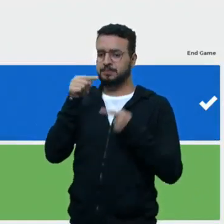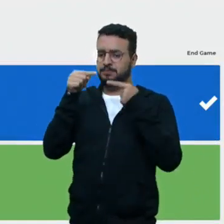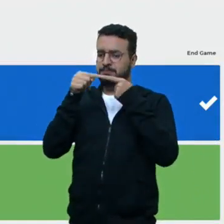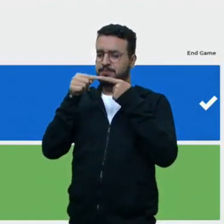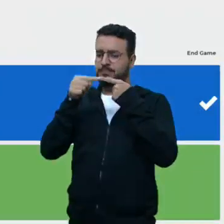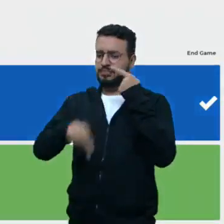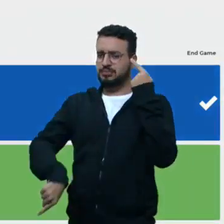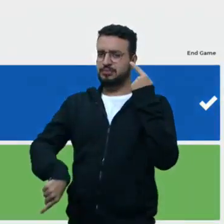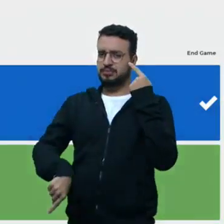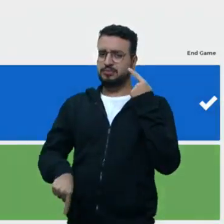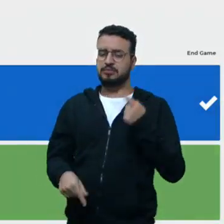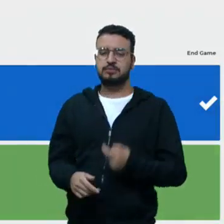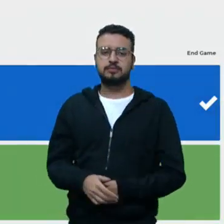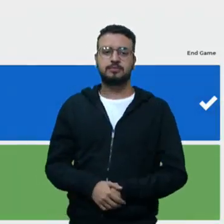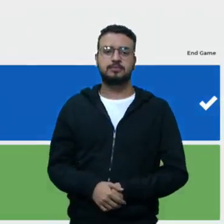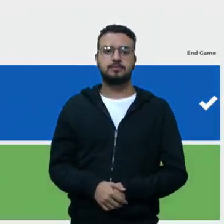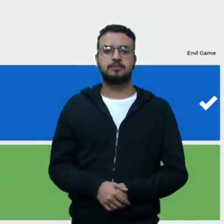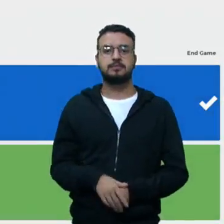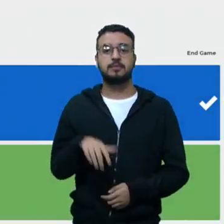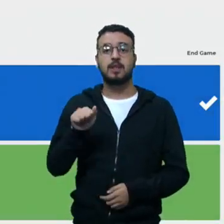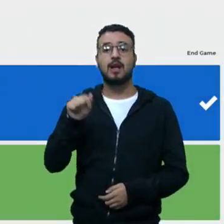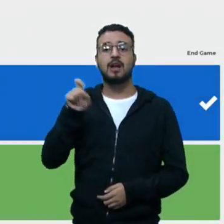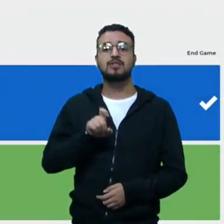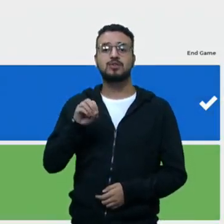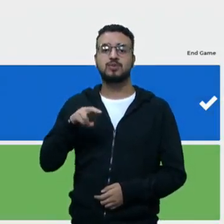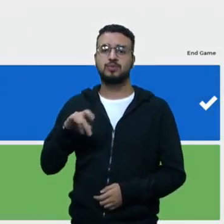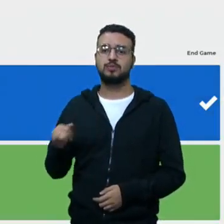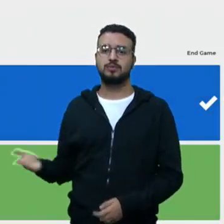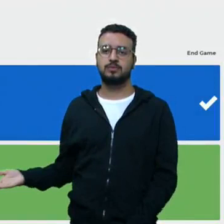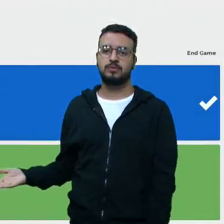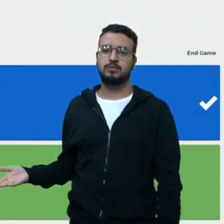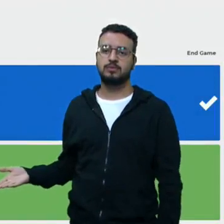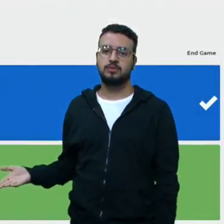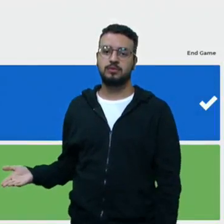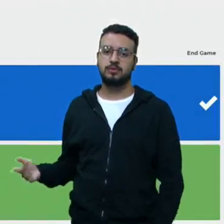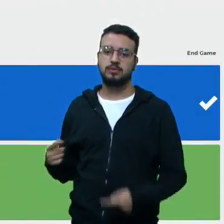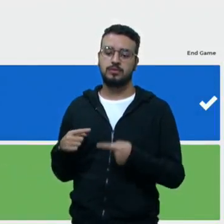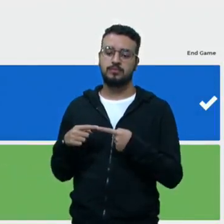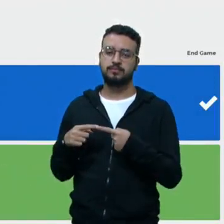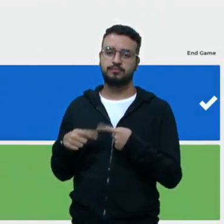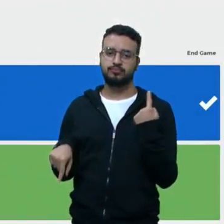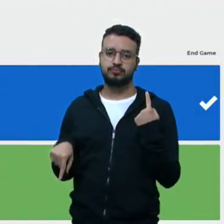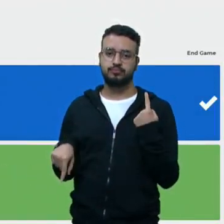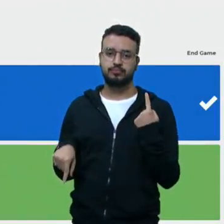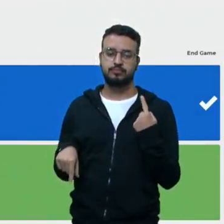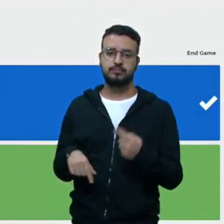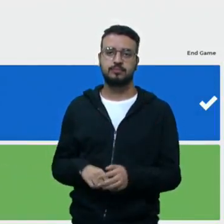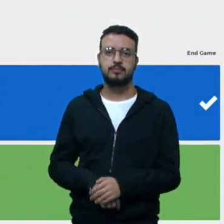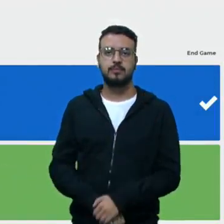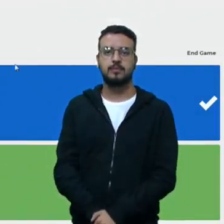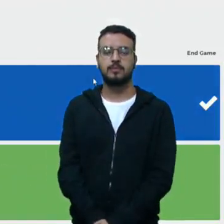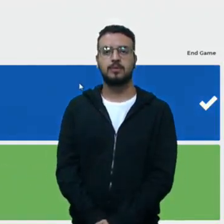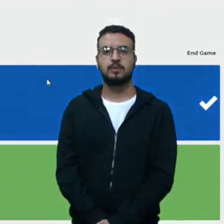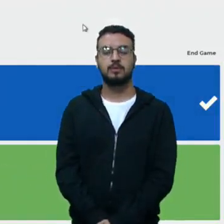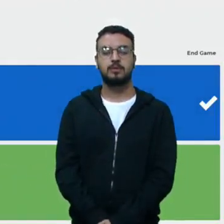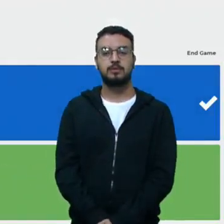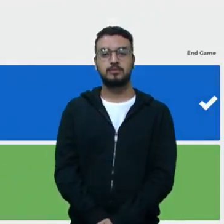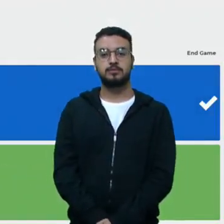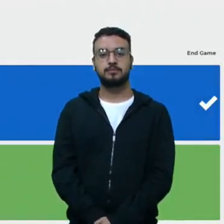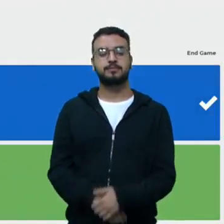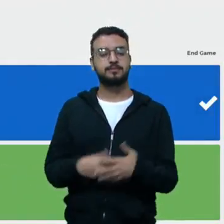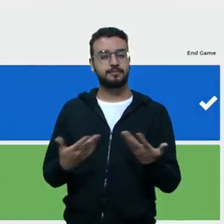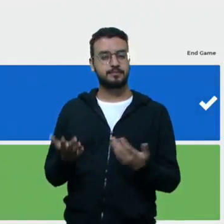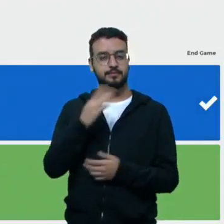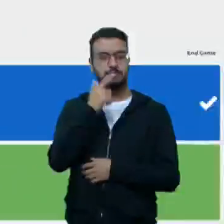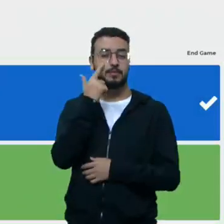tem nada a ver com isso. E o axônio, gente, essa é a célula nervosa, né? Não seria o axônio. Bom,